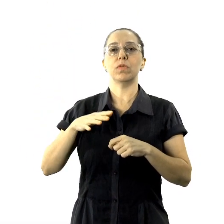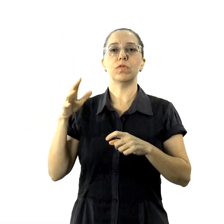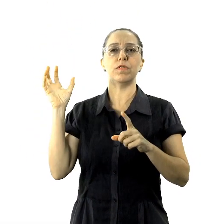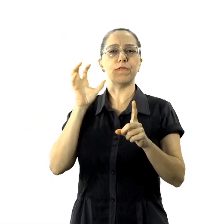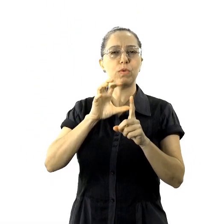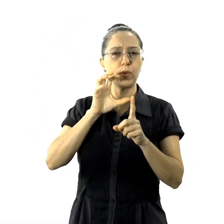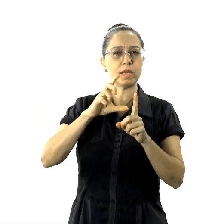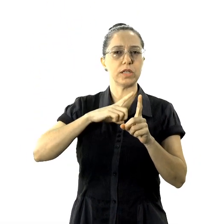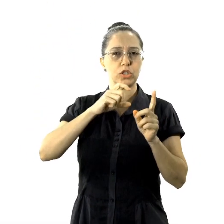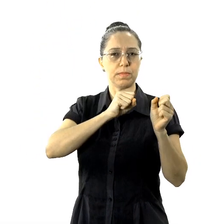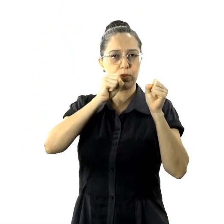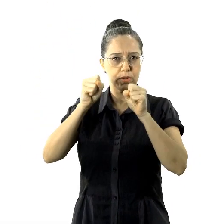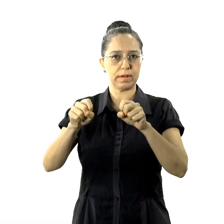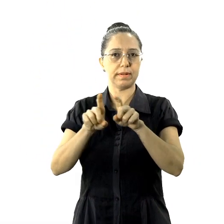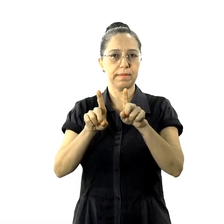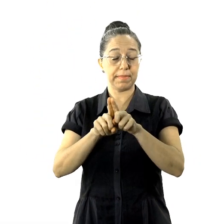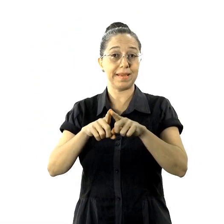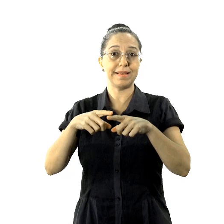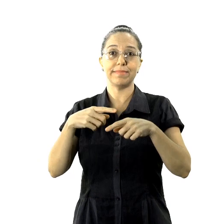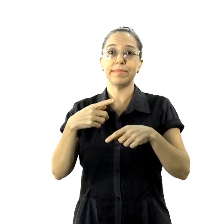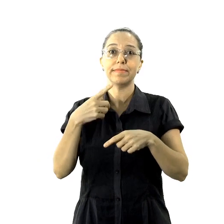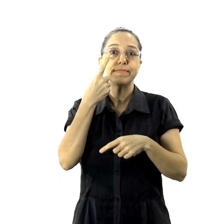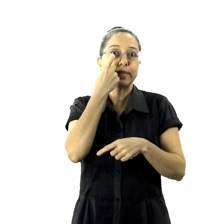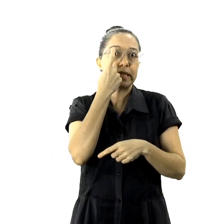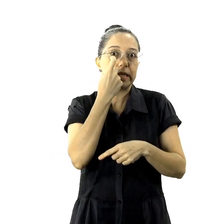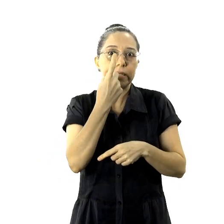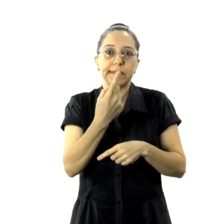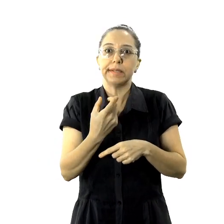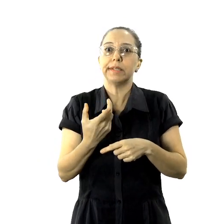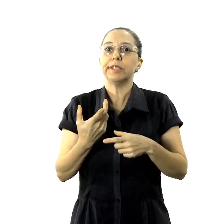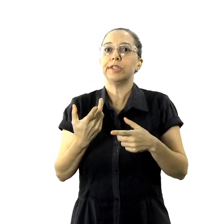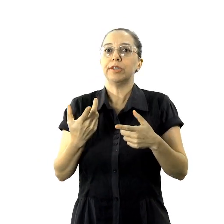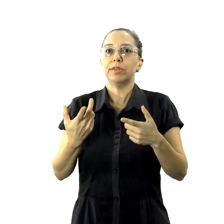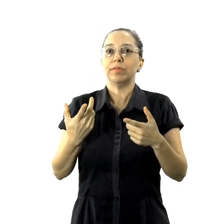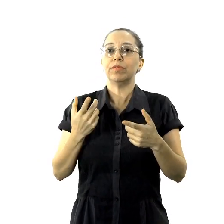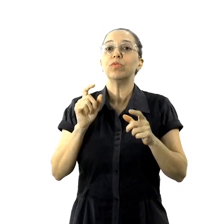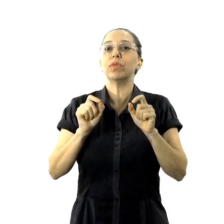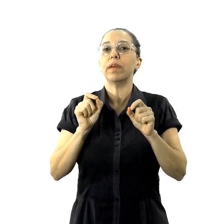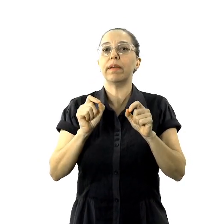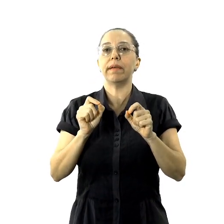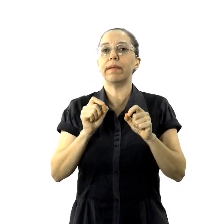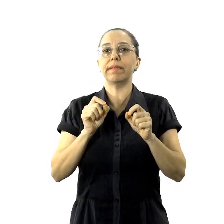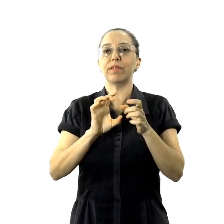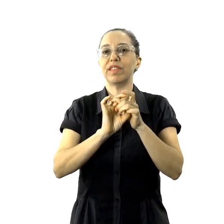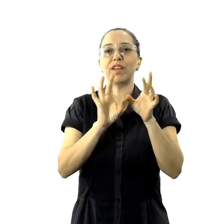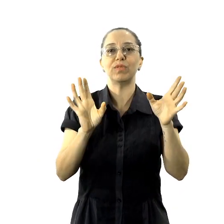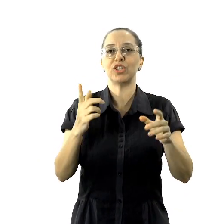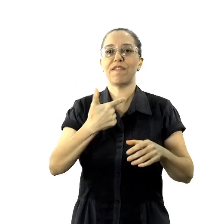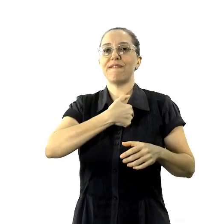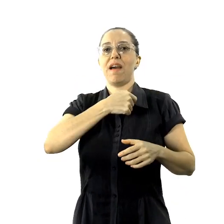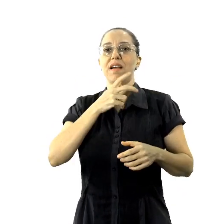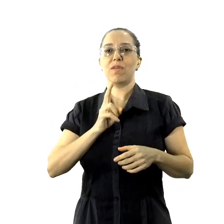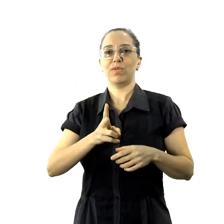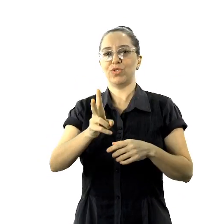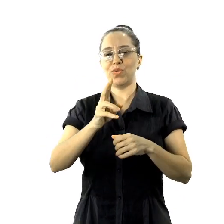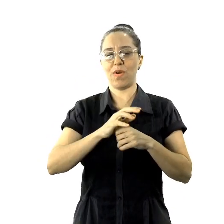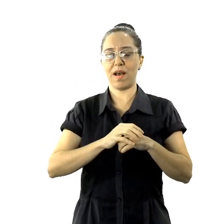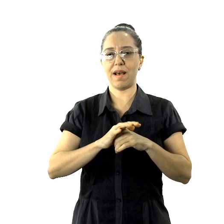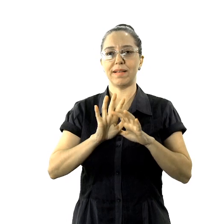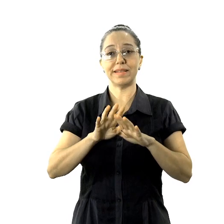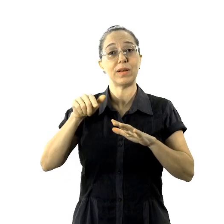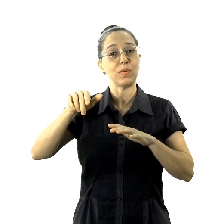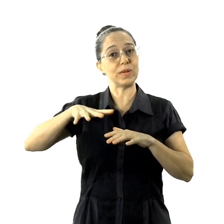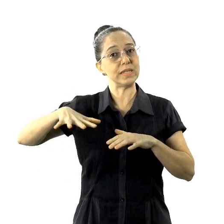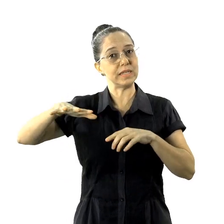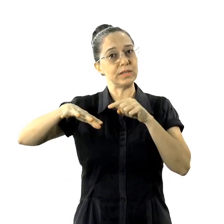influência, queriam de toda forma impedir que Getúlio Vargas continuasse no poder. E aí uma das maneiras que eles poderiam exigir isso